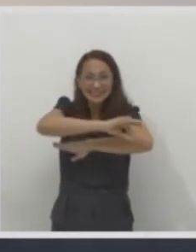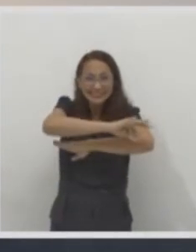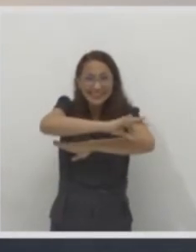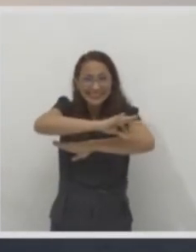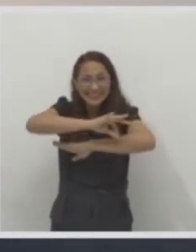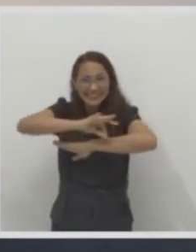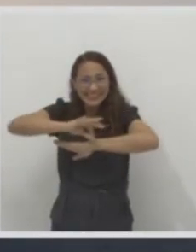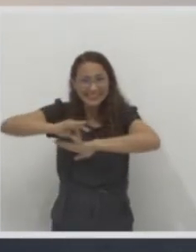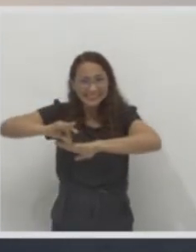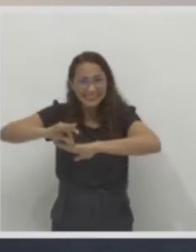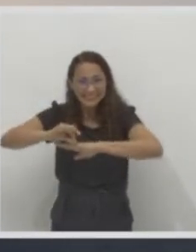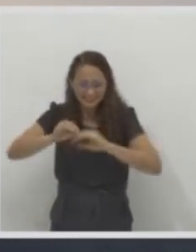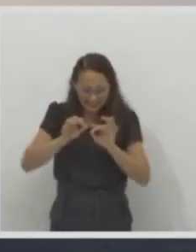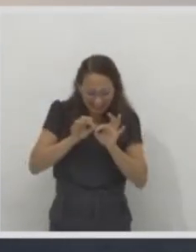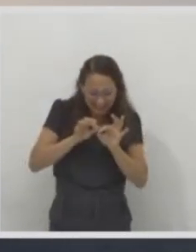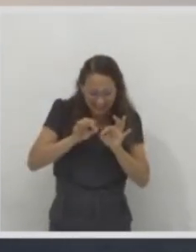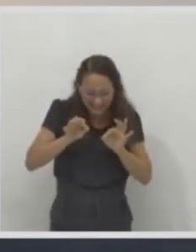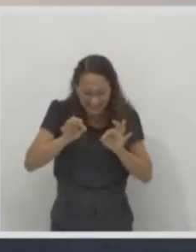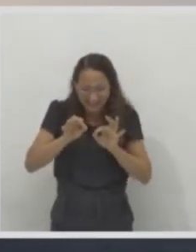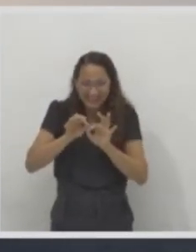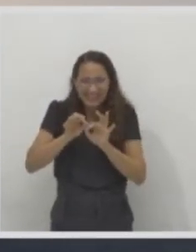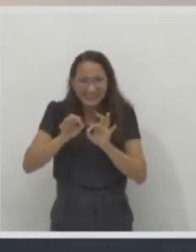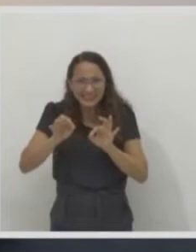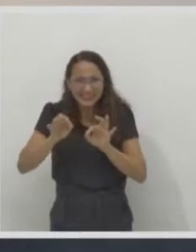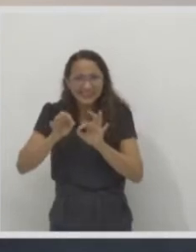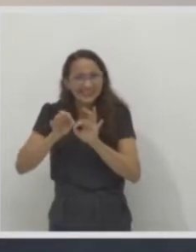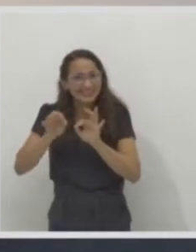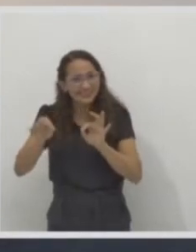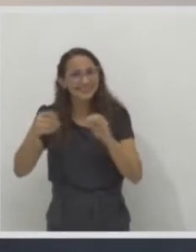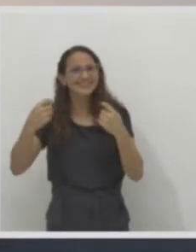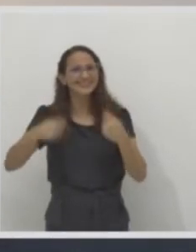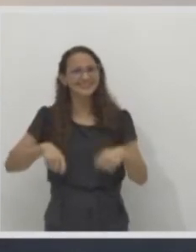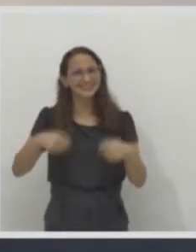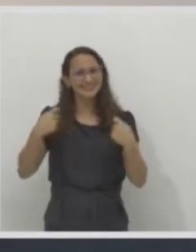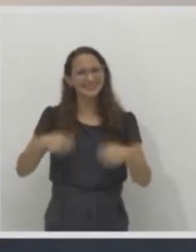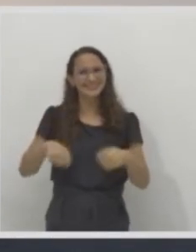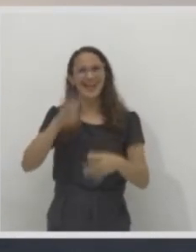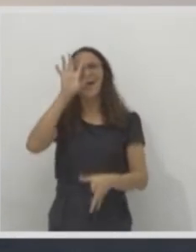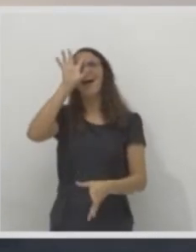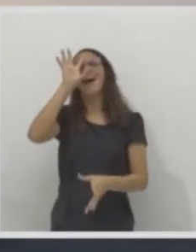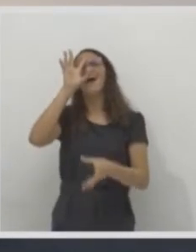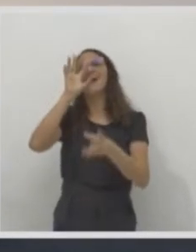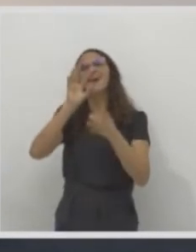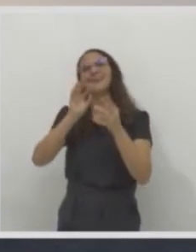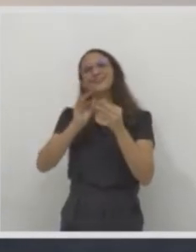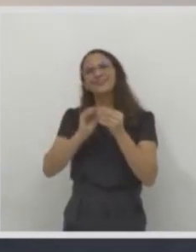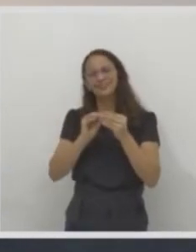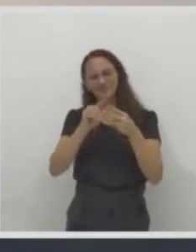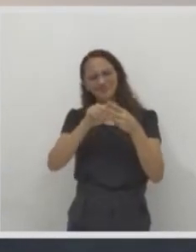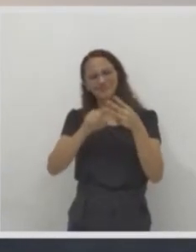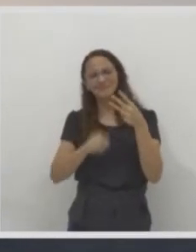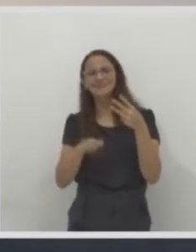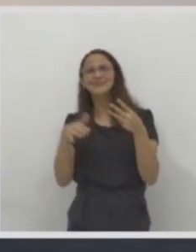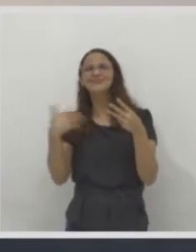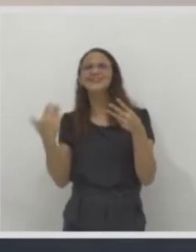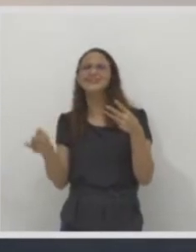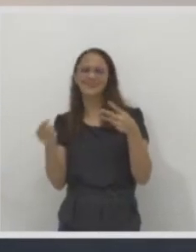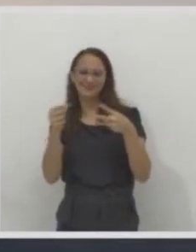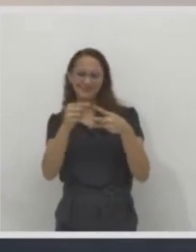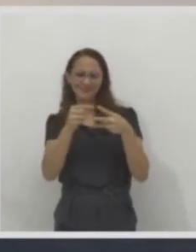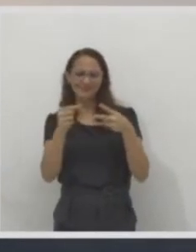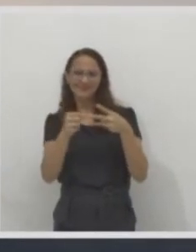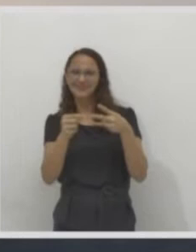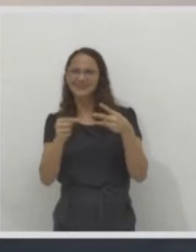instrumento para fazer essa medição e concluir se esse triângulo é equilátero, isósceles ou